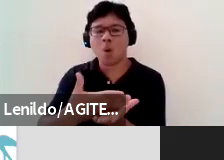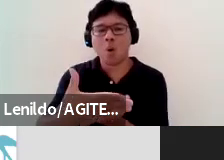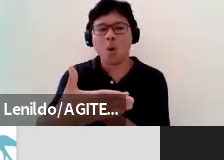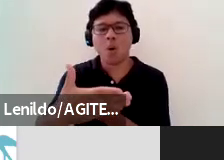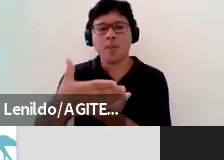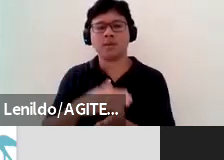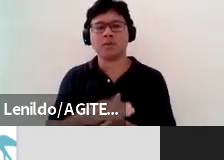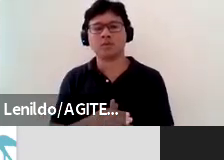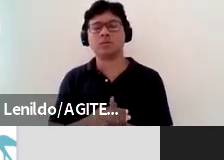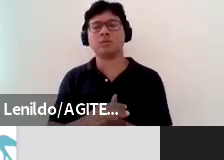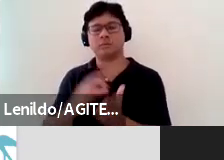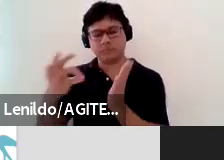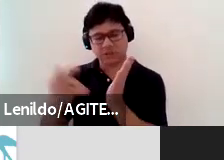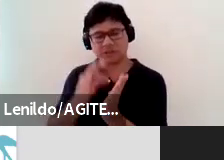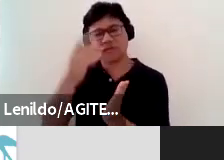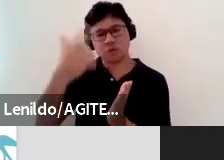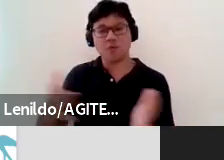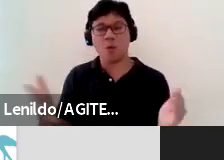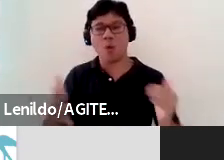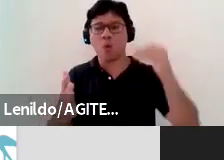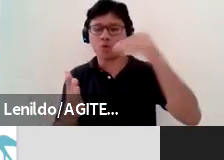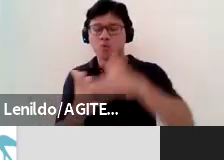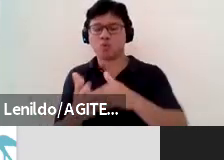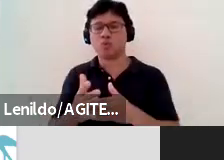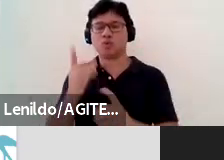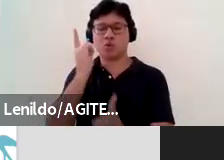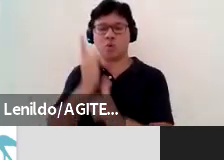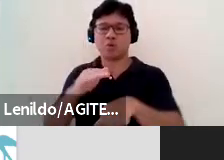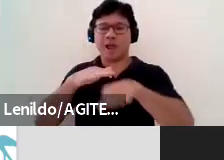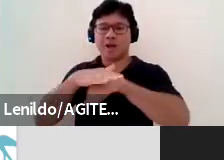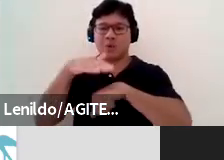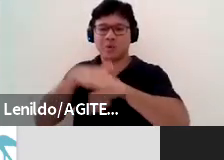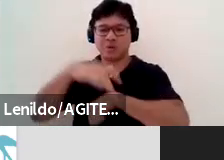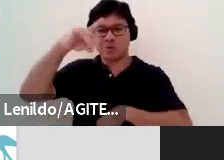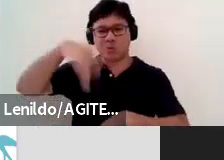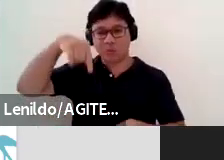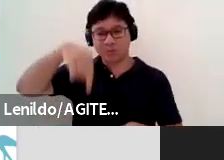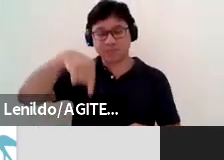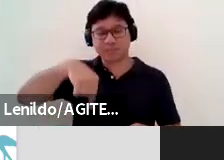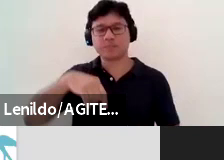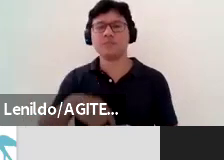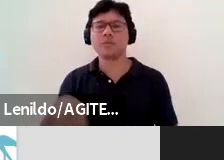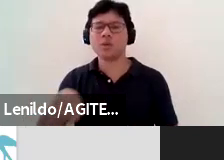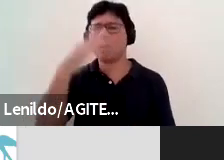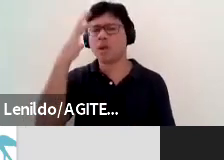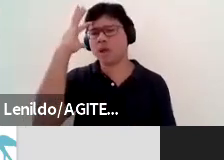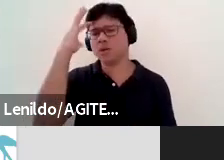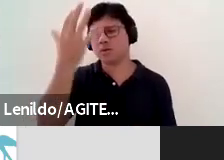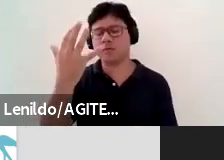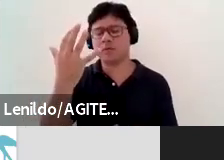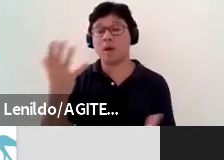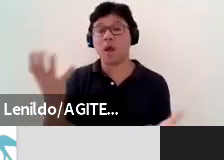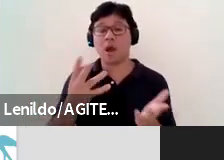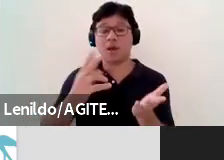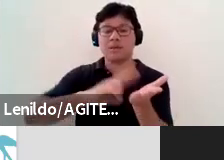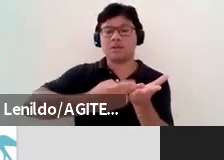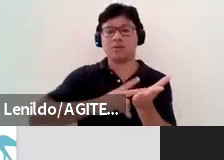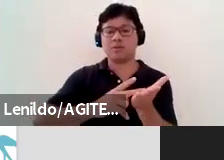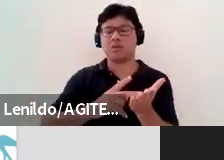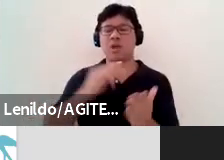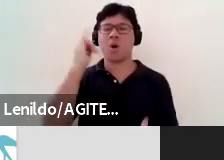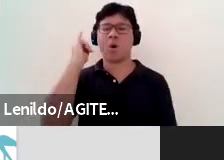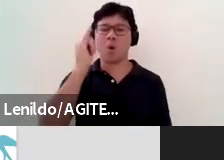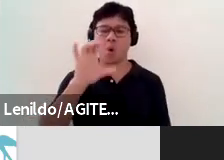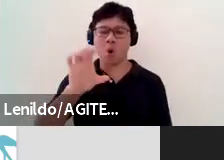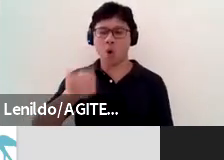de novo, termina hoje, o último encontro é hoje à noite, e a gente resolveu dessa vez traduzir um conto inteiro, né, geralmente a